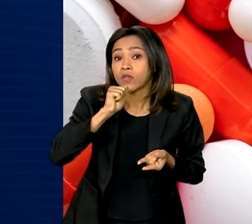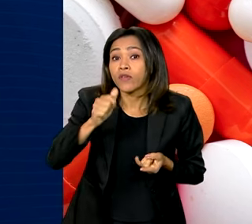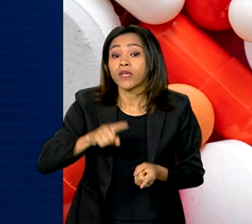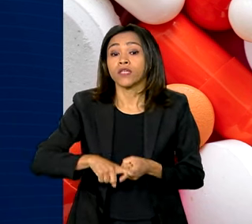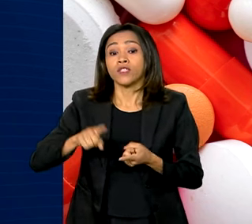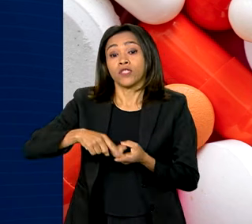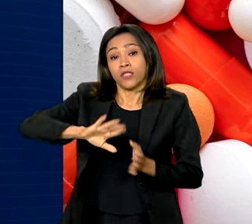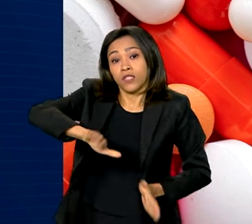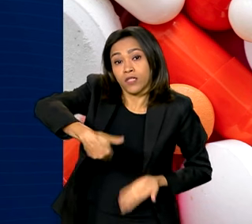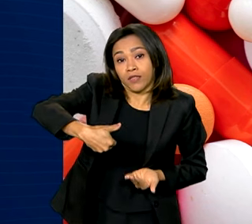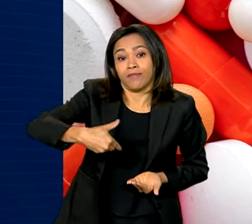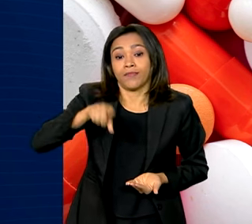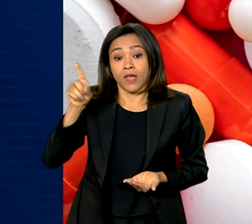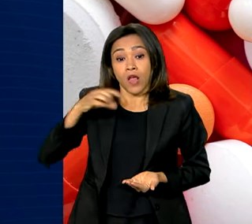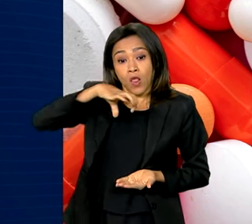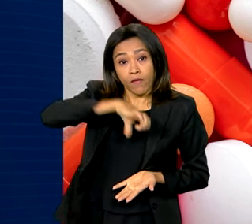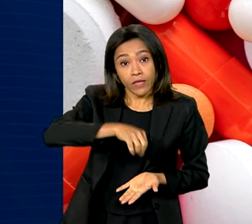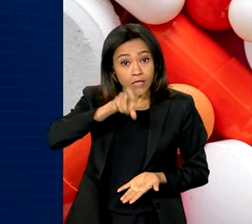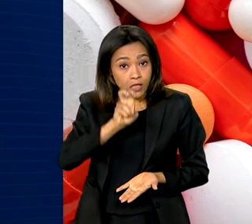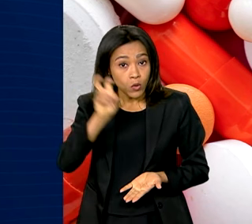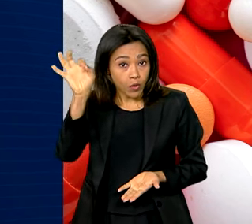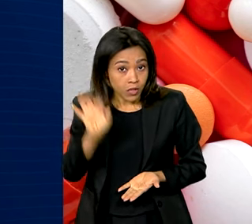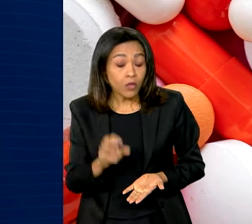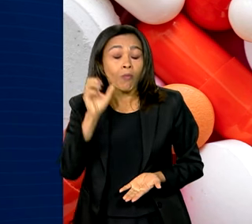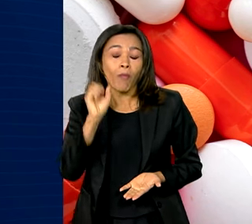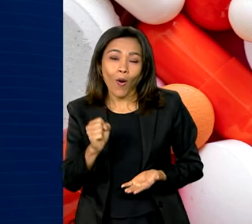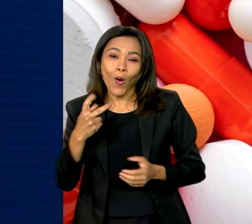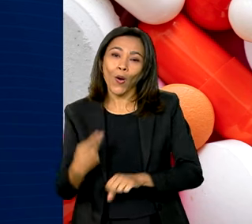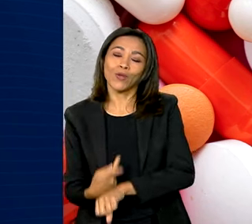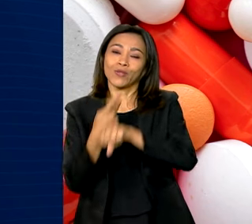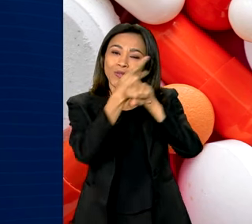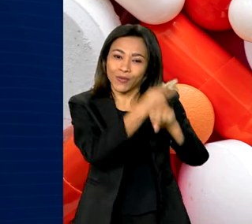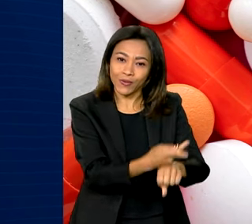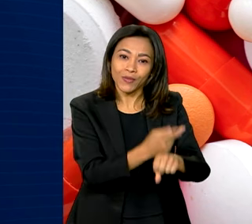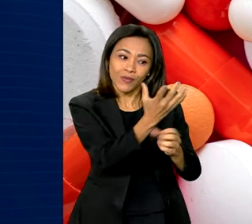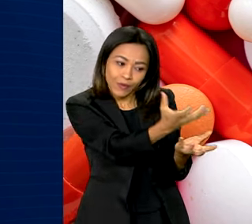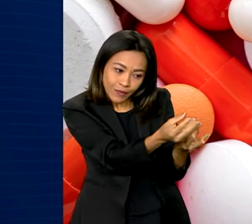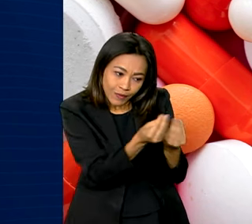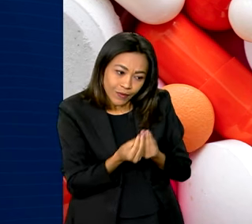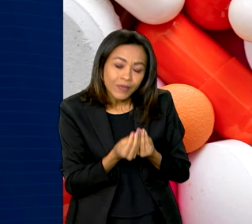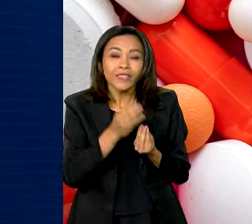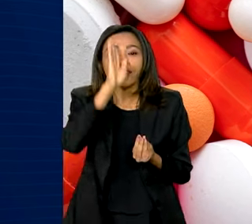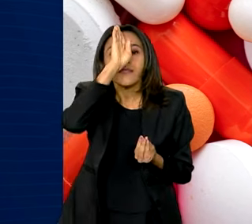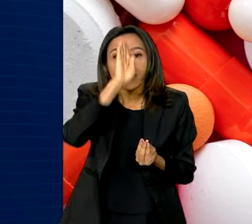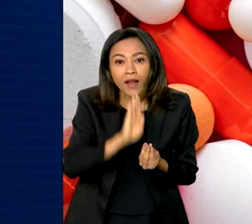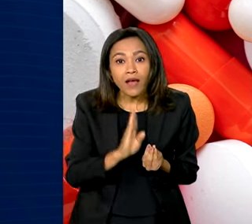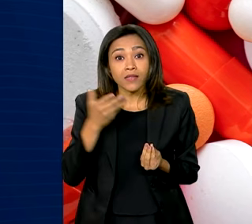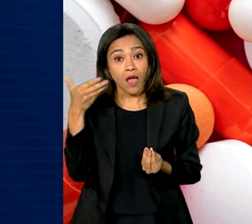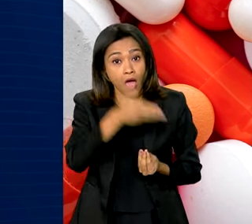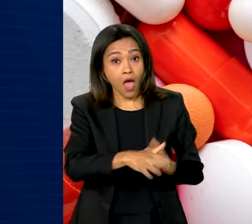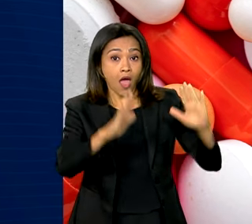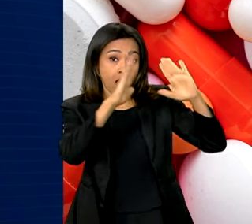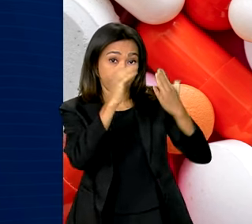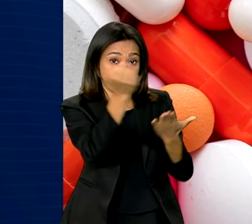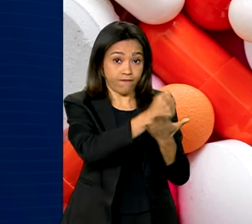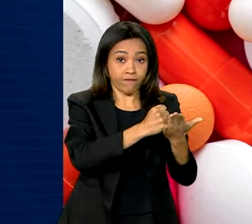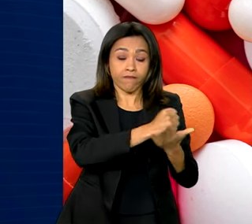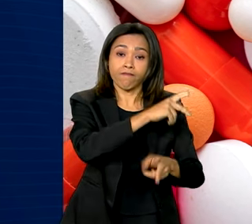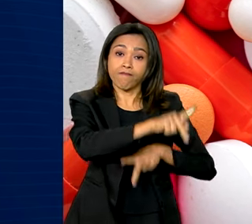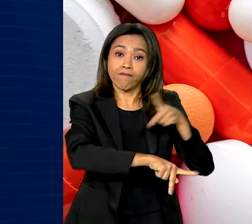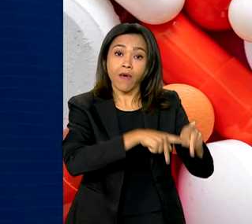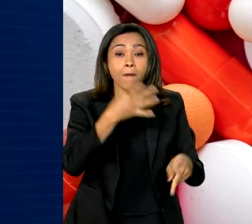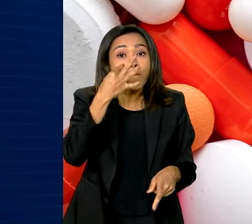95% deles podem ser retirados totalmente de graça o farmácia popular está presente